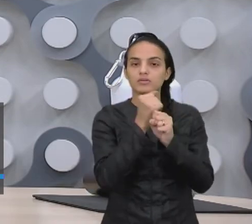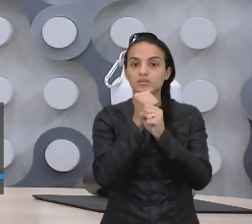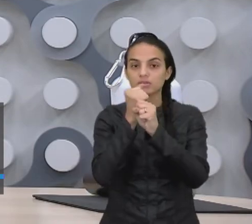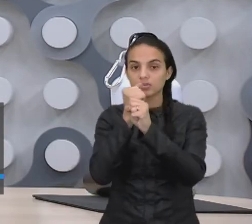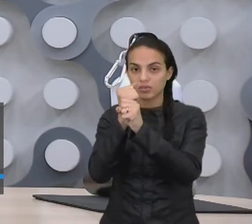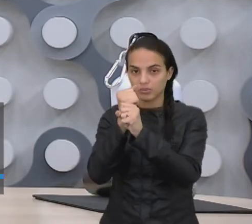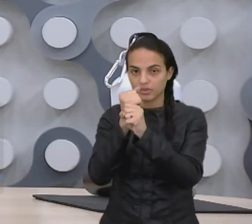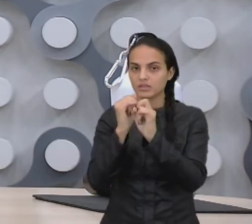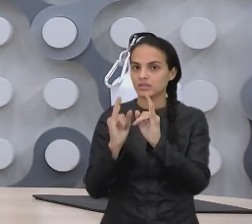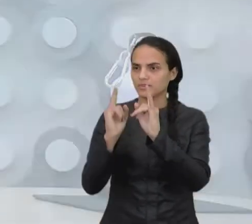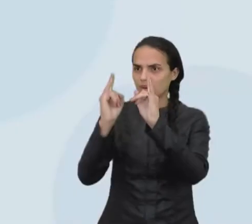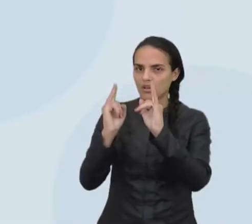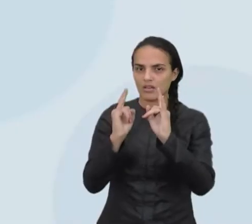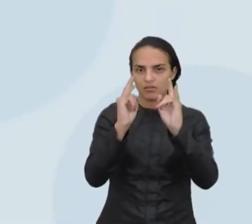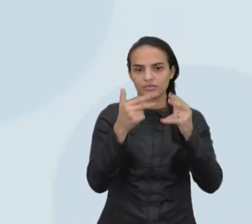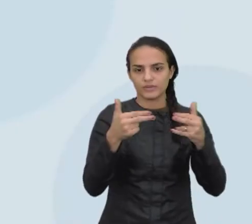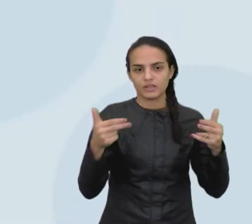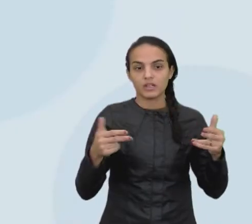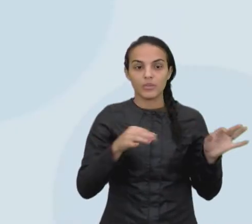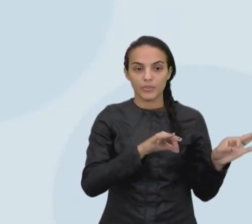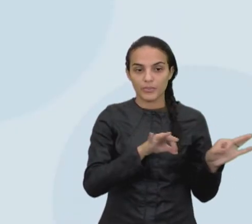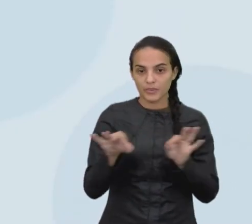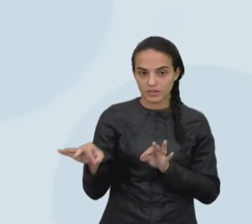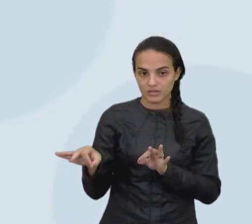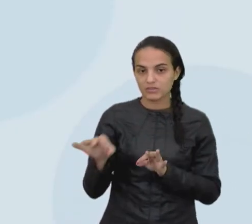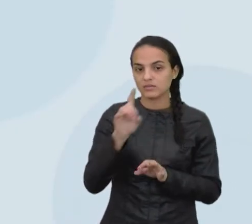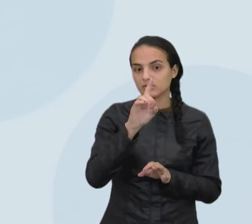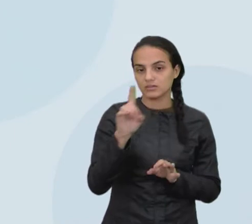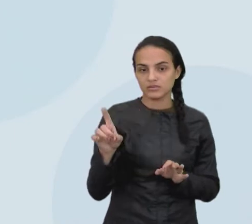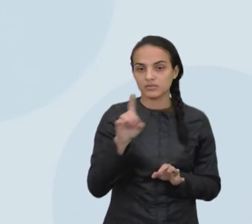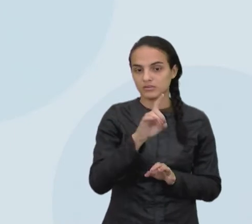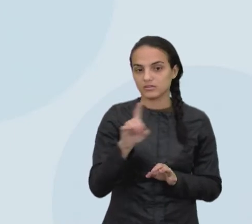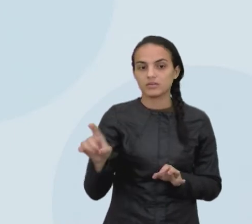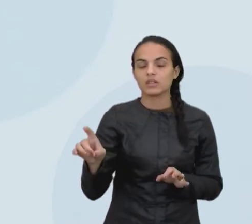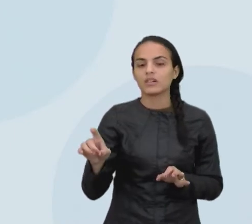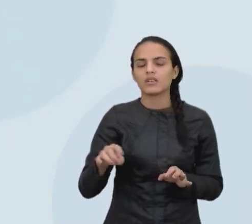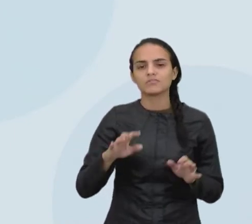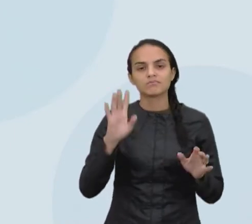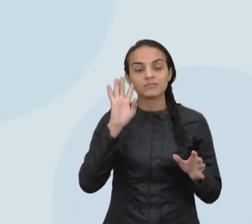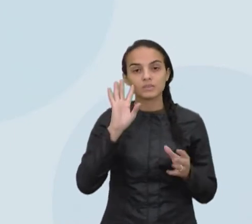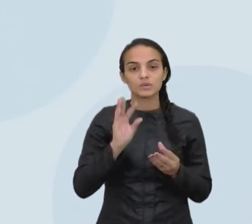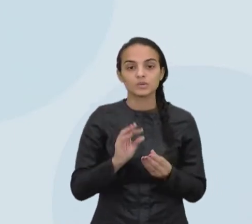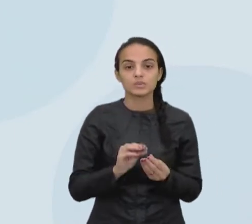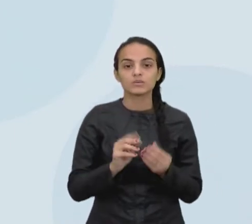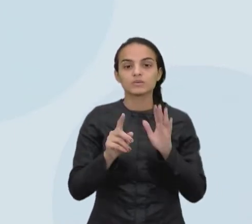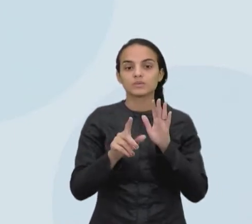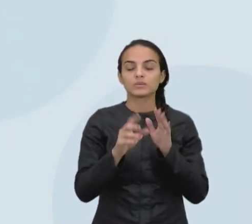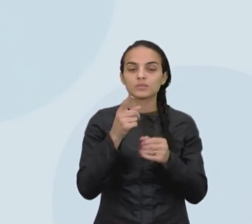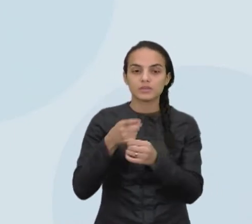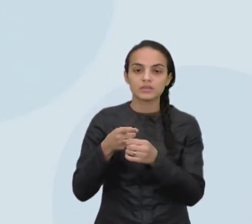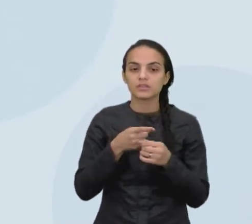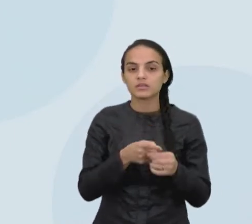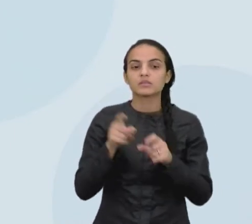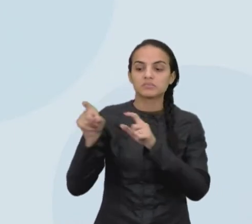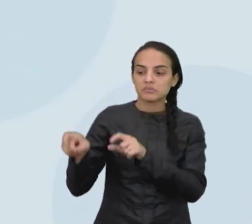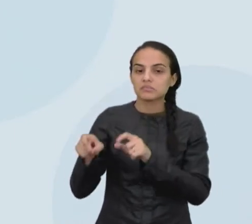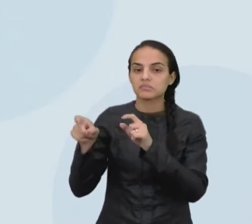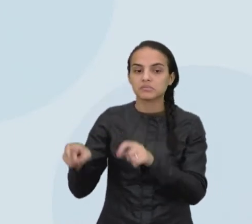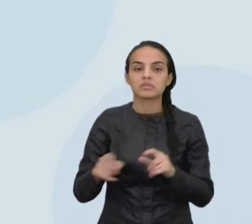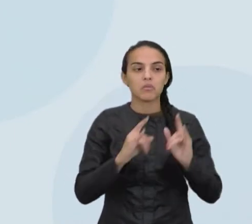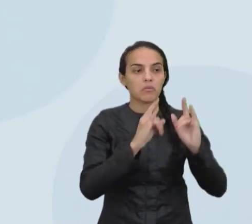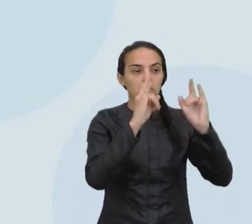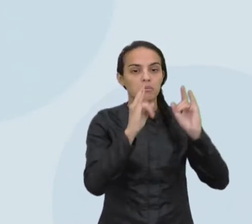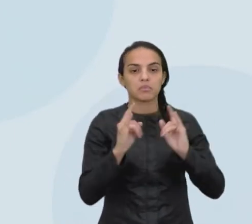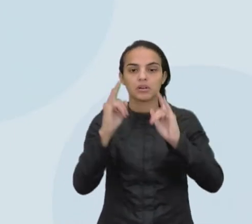Edificações, tá? O plano diretor do município define as demarcações do município em perímetro urbano, rural, zonamento dos